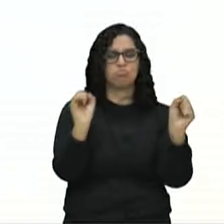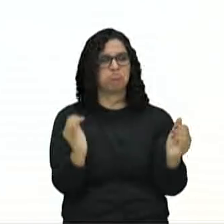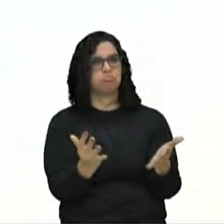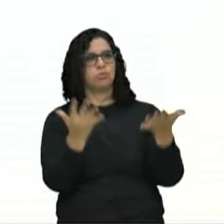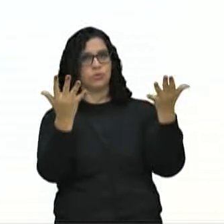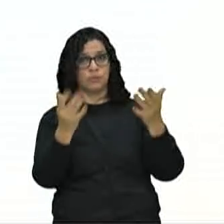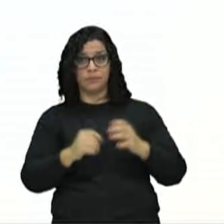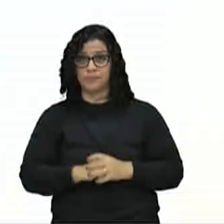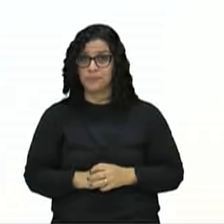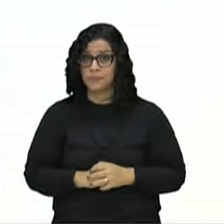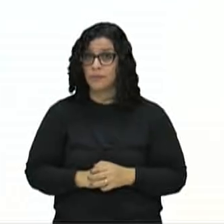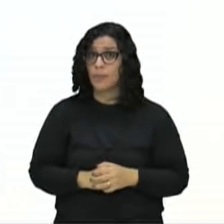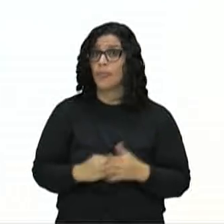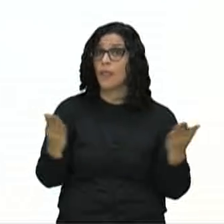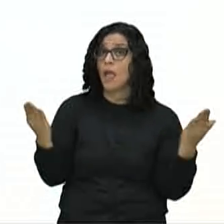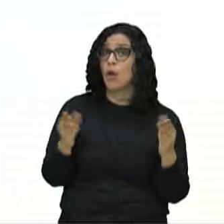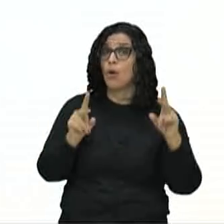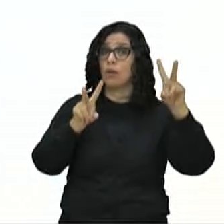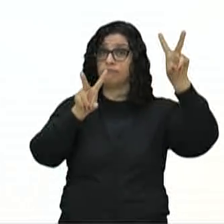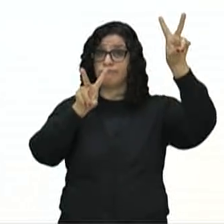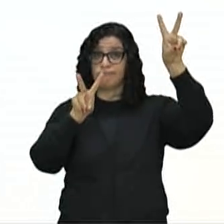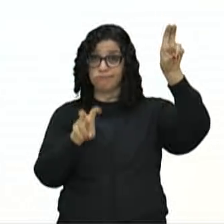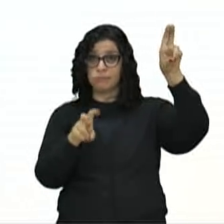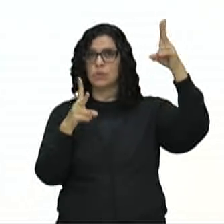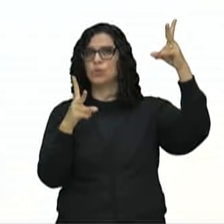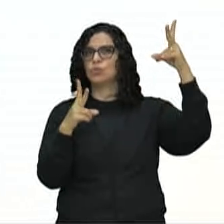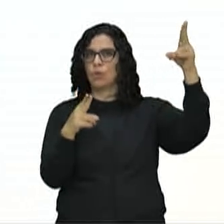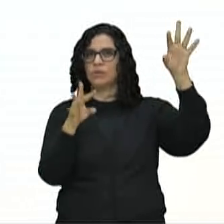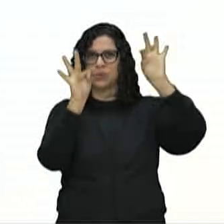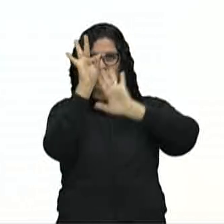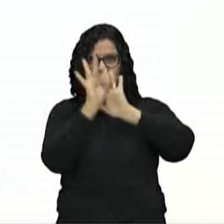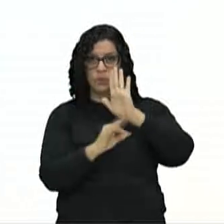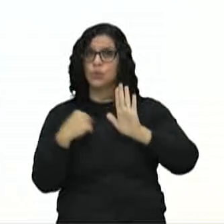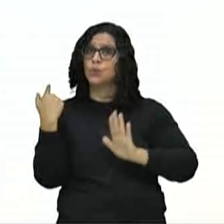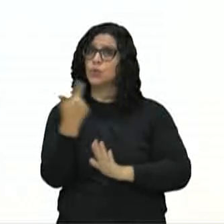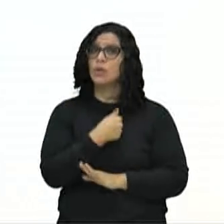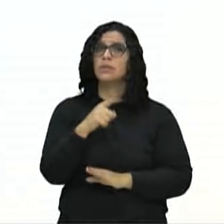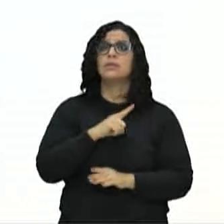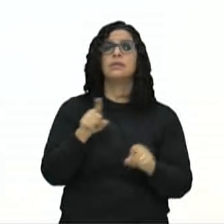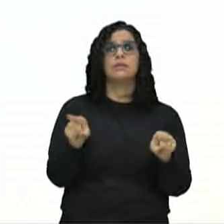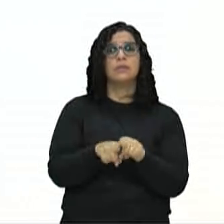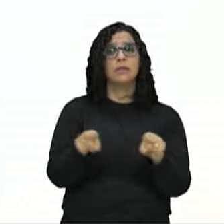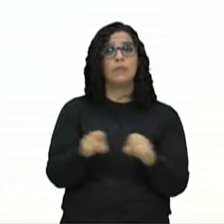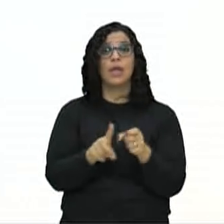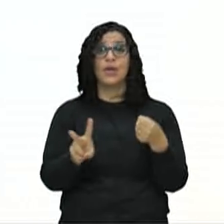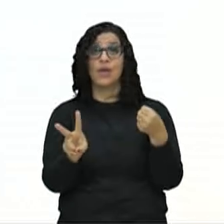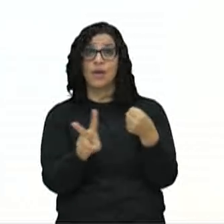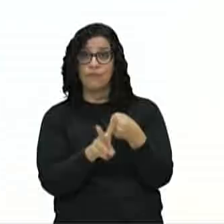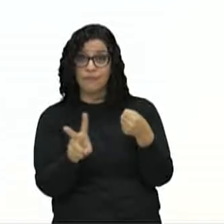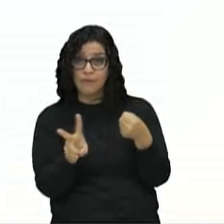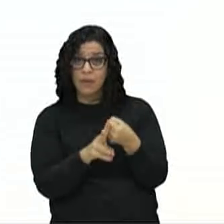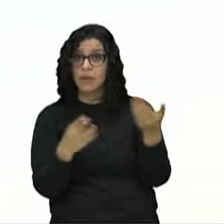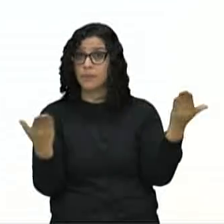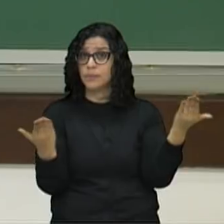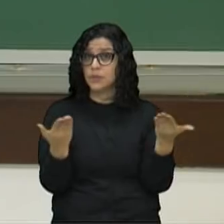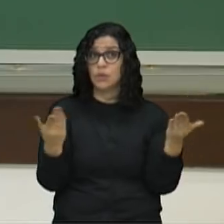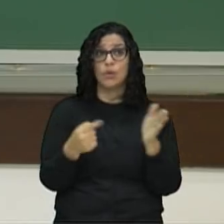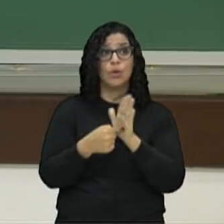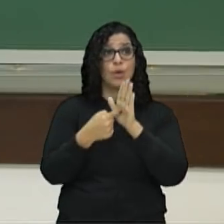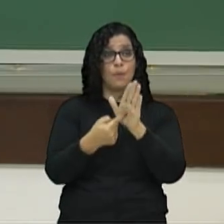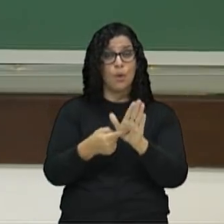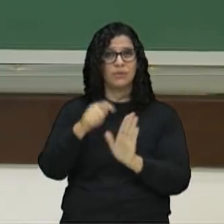espetáculos. Neste fragmento também nós temos os verbos que estão